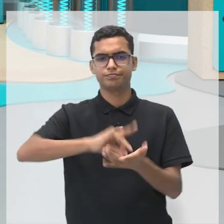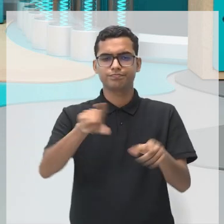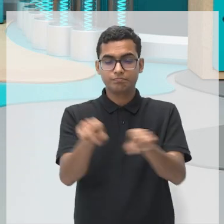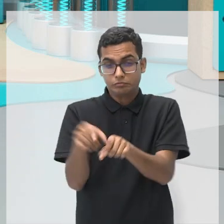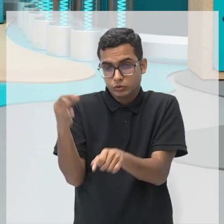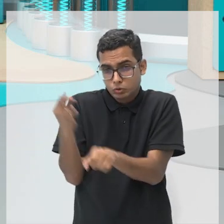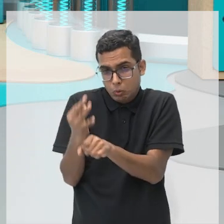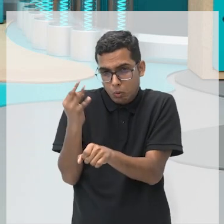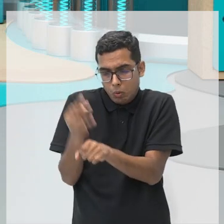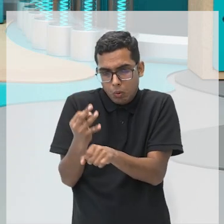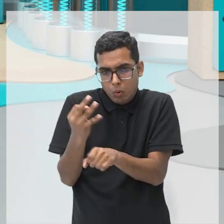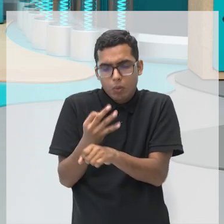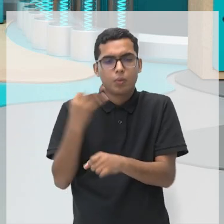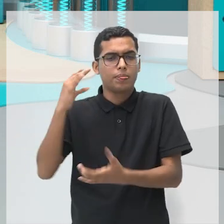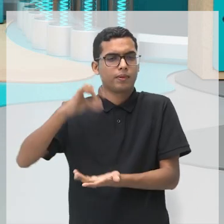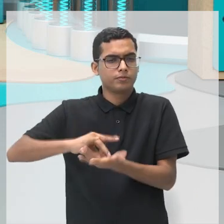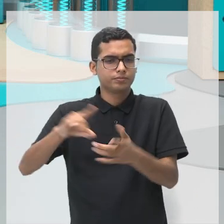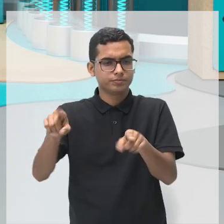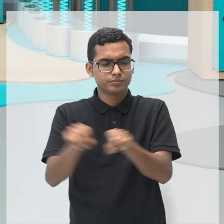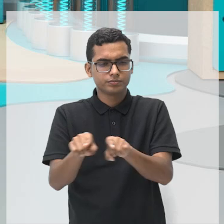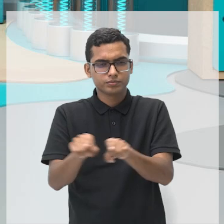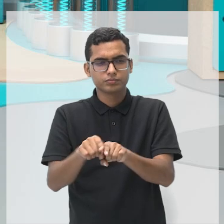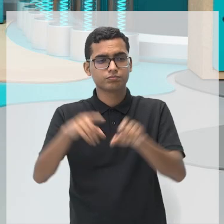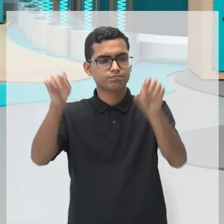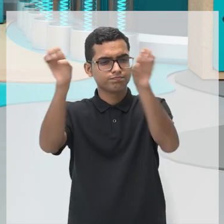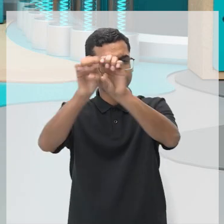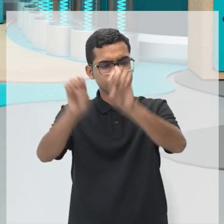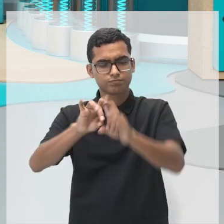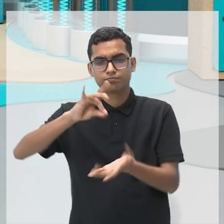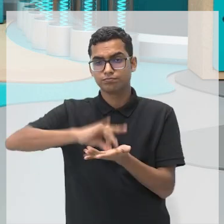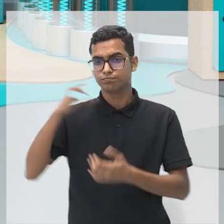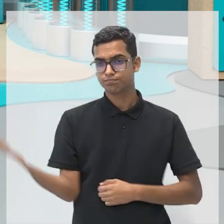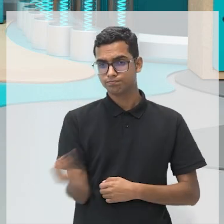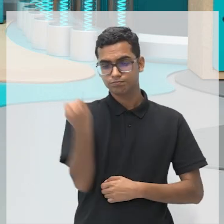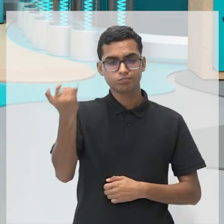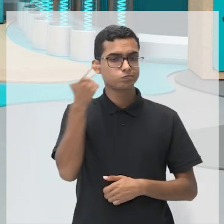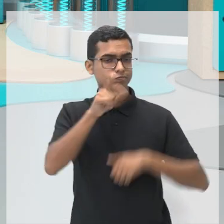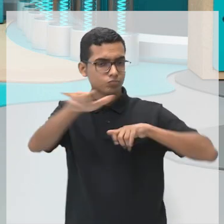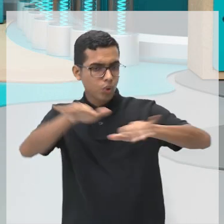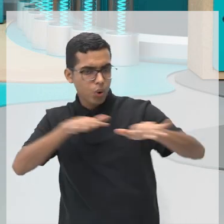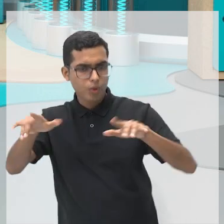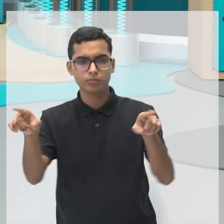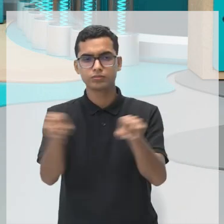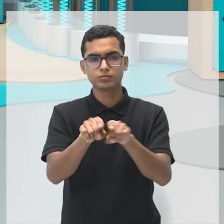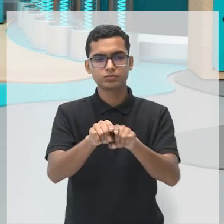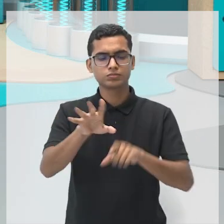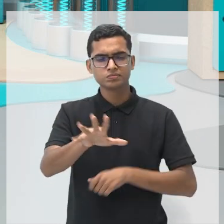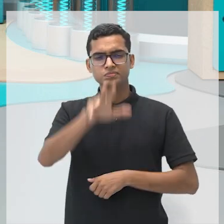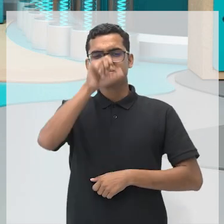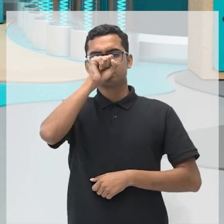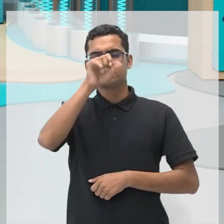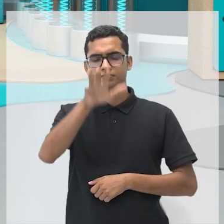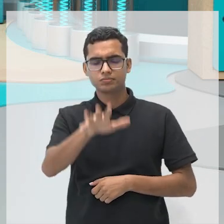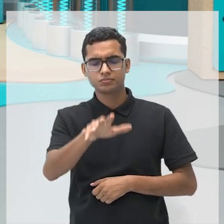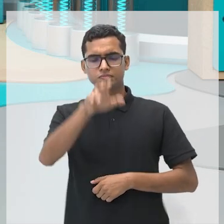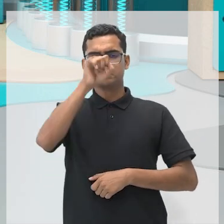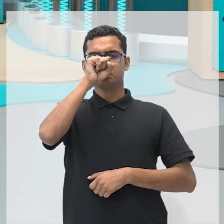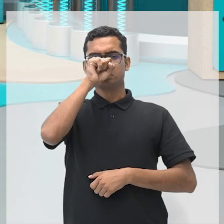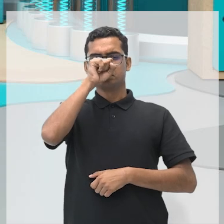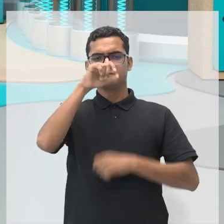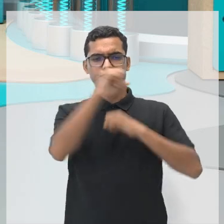função é estrutural, sendo essencial para locomoção, para respiração